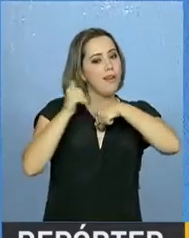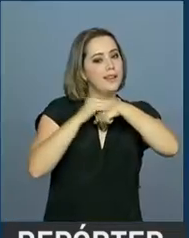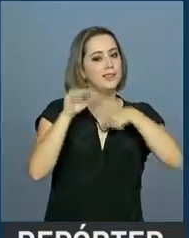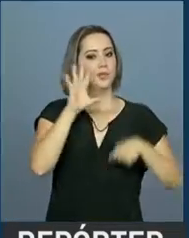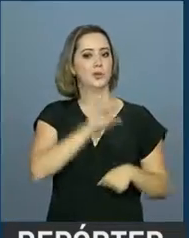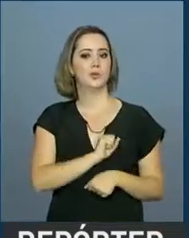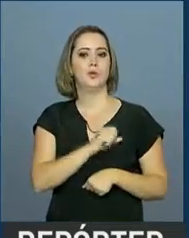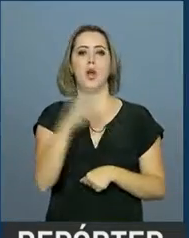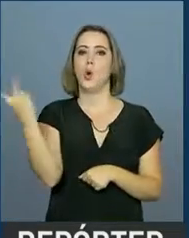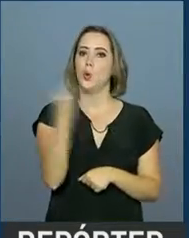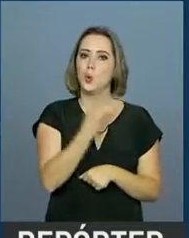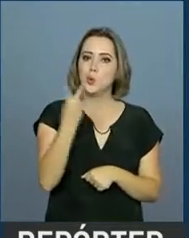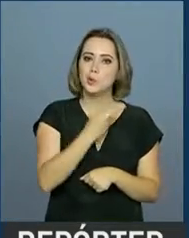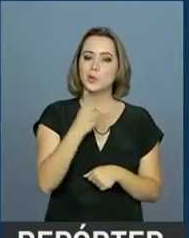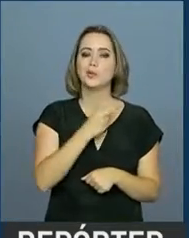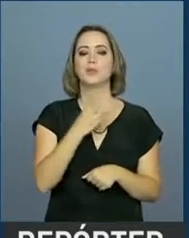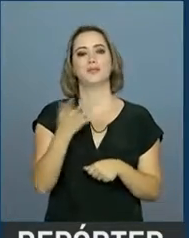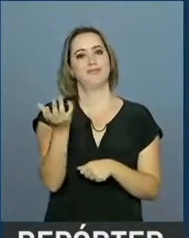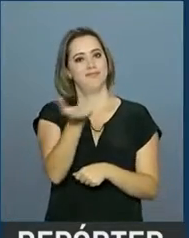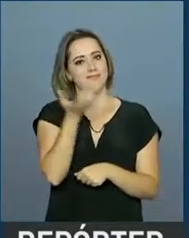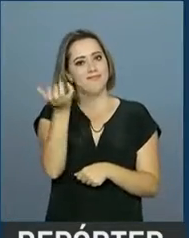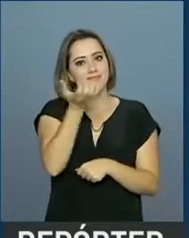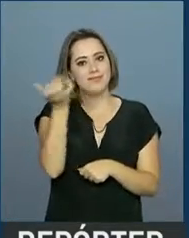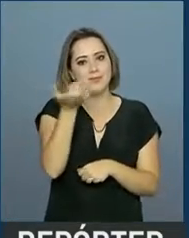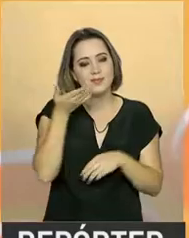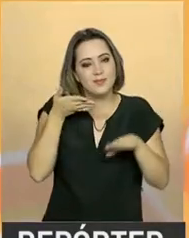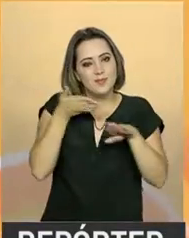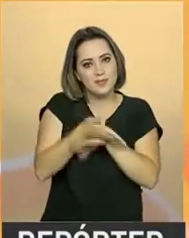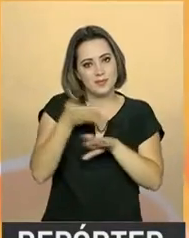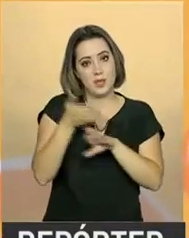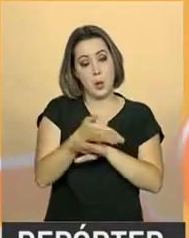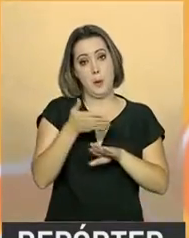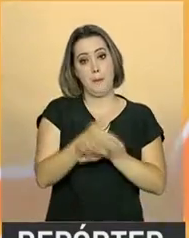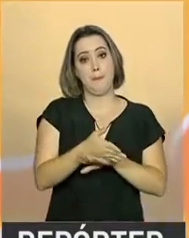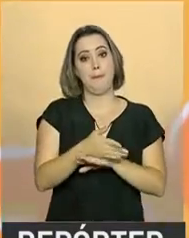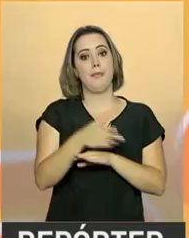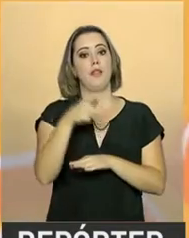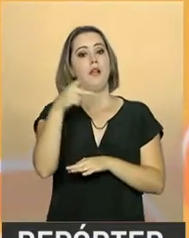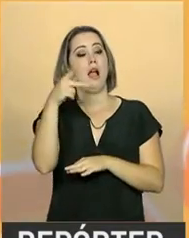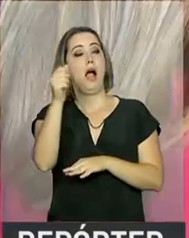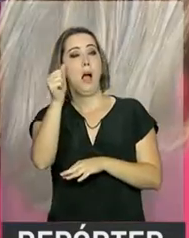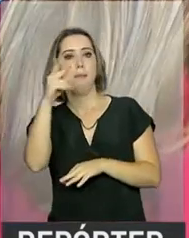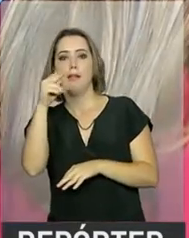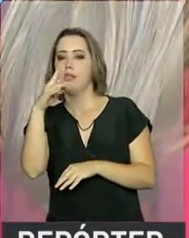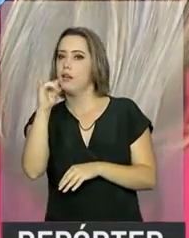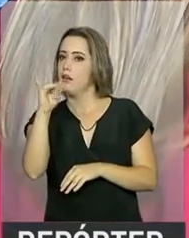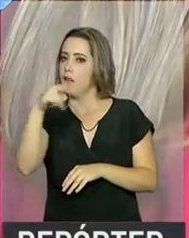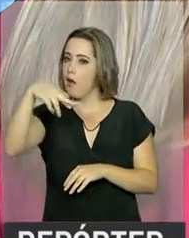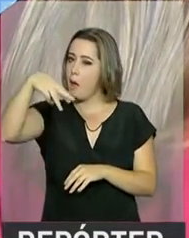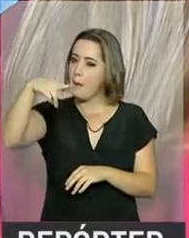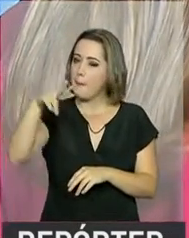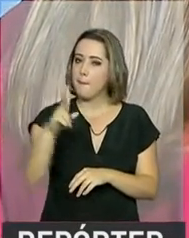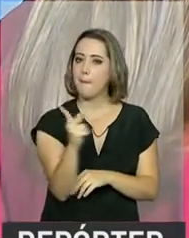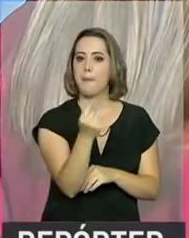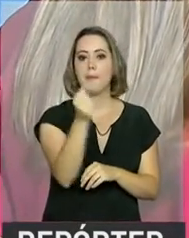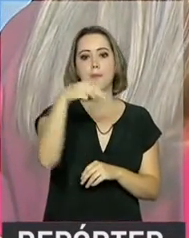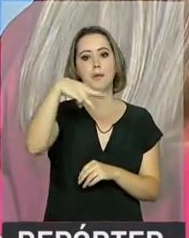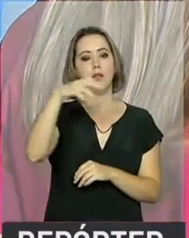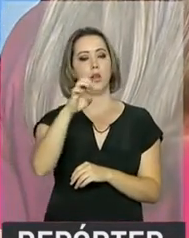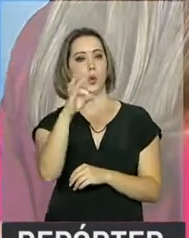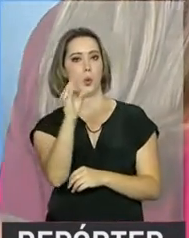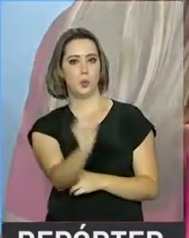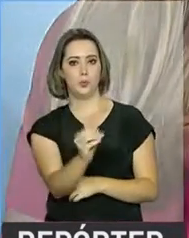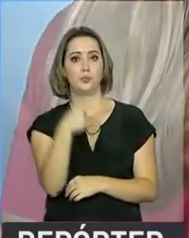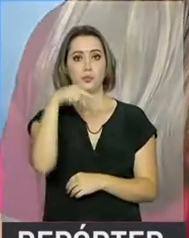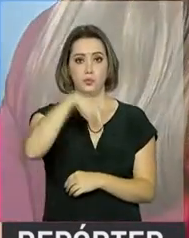marina eo helton quando decidiram participar do programa de apadrinhamento afetivo da instituição aconchego no distrito federal